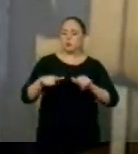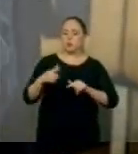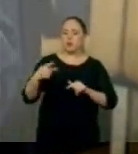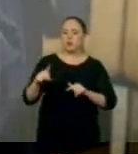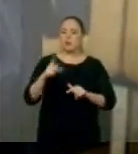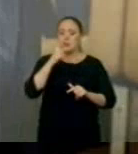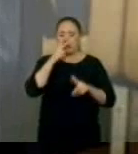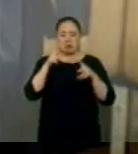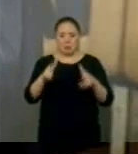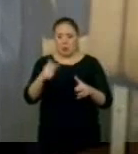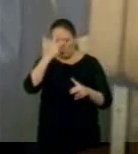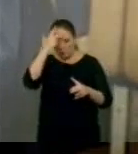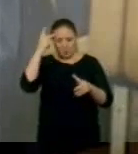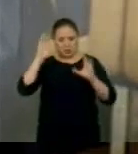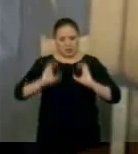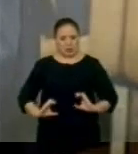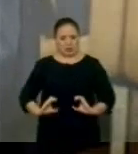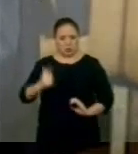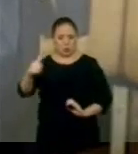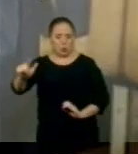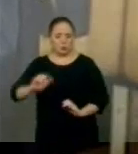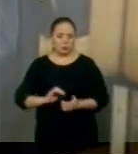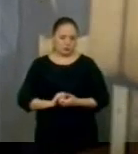do comum dos mortais.